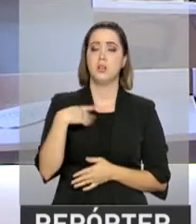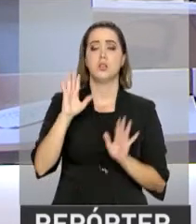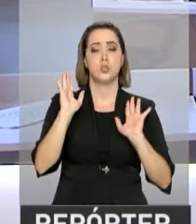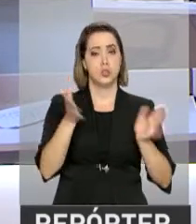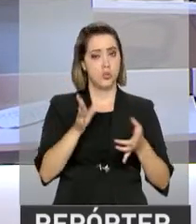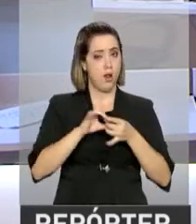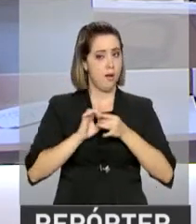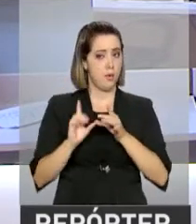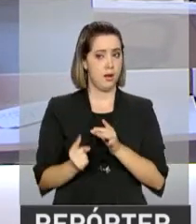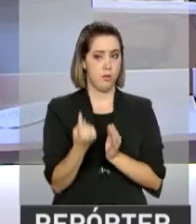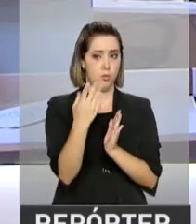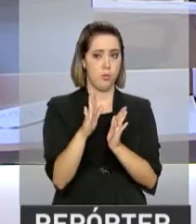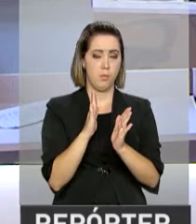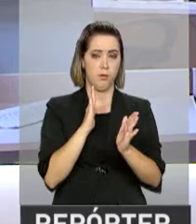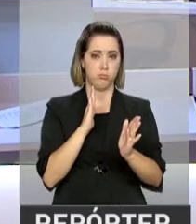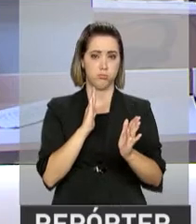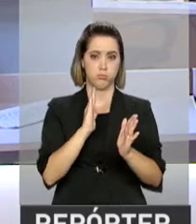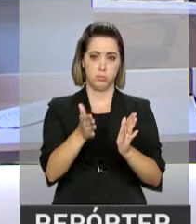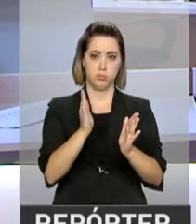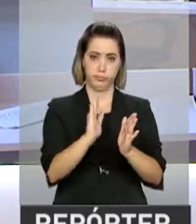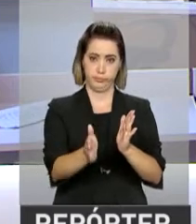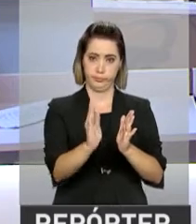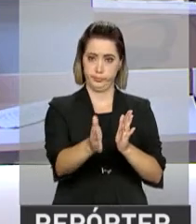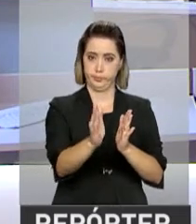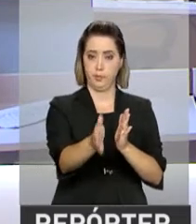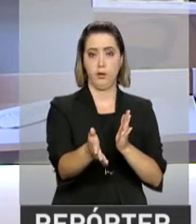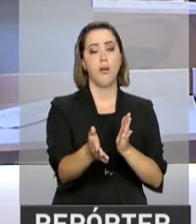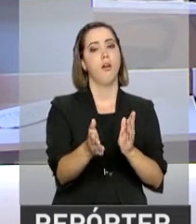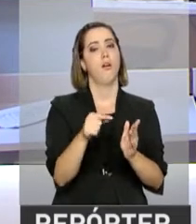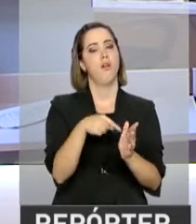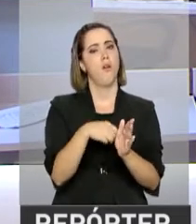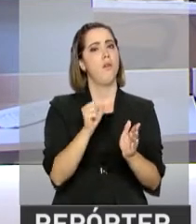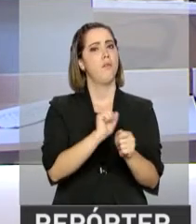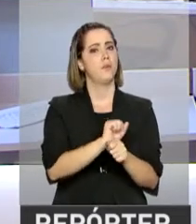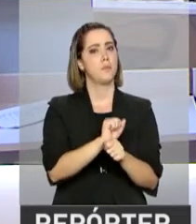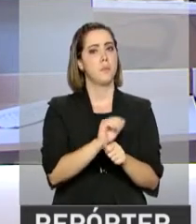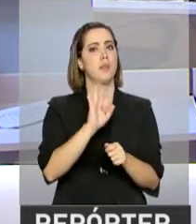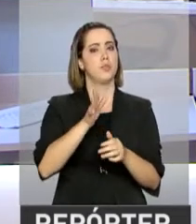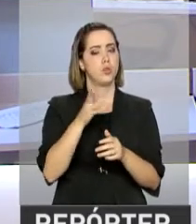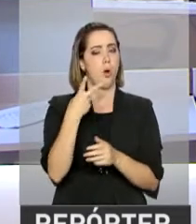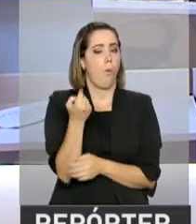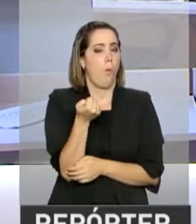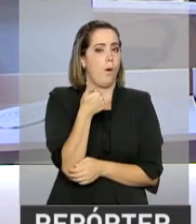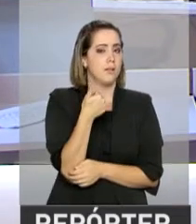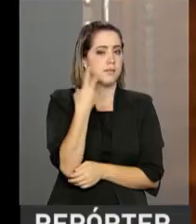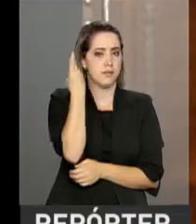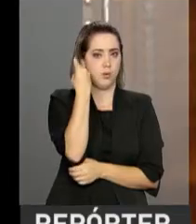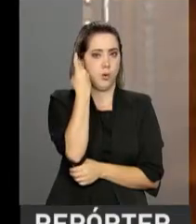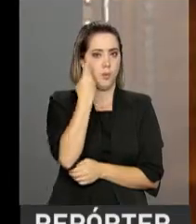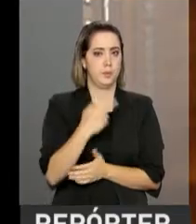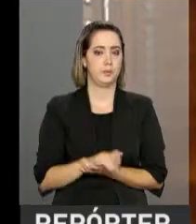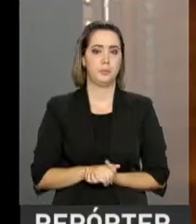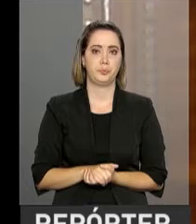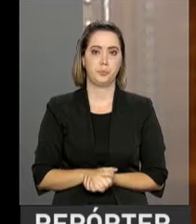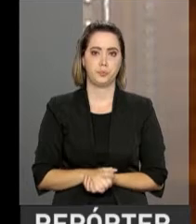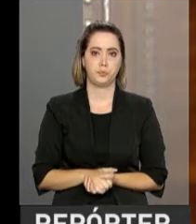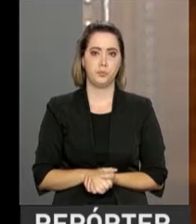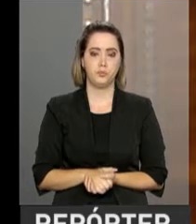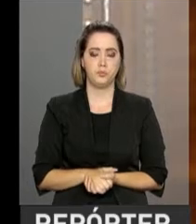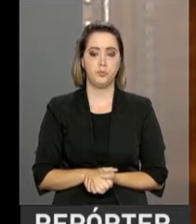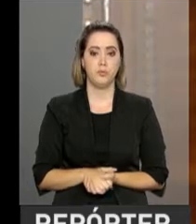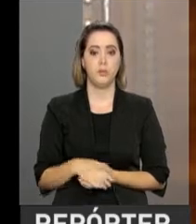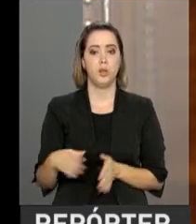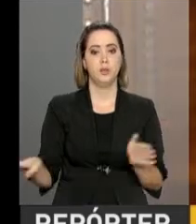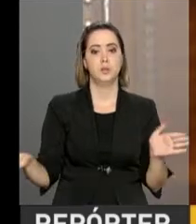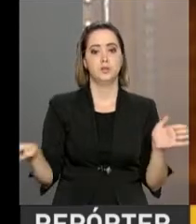semanas segundo o ministro dos transportes a situação já começa a se normalizar com a chegada da